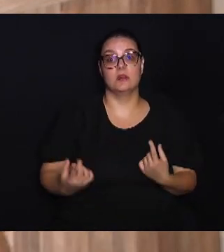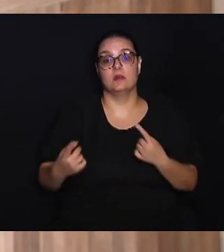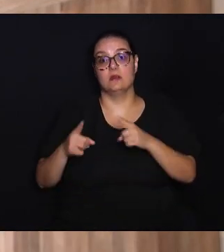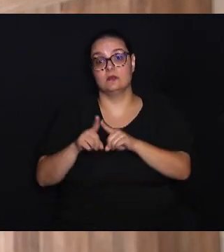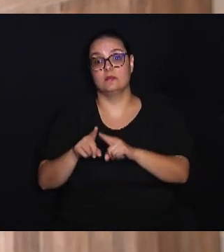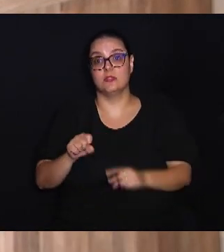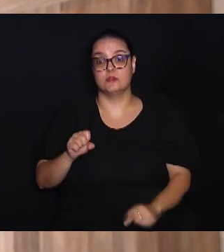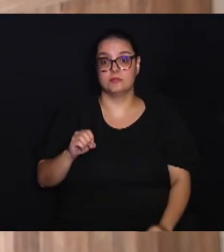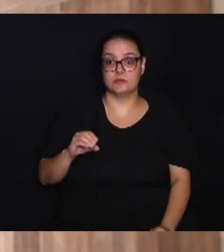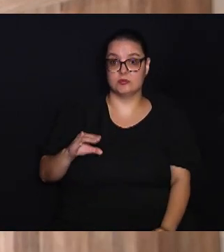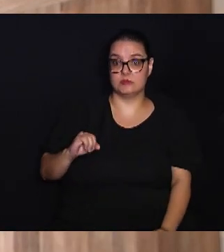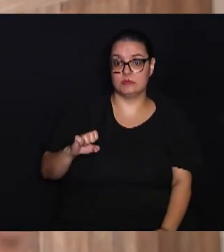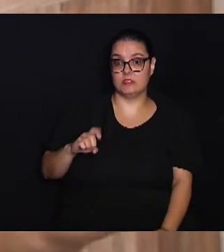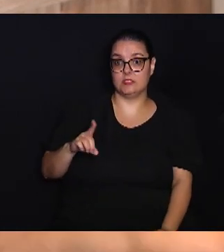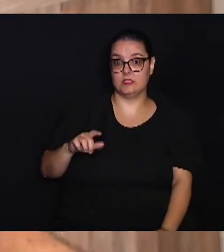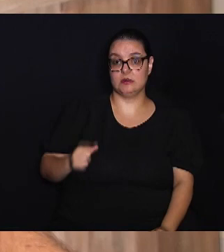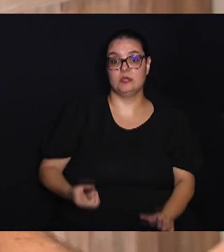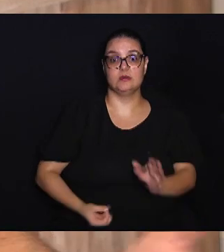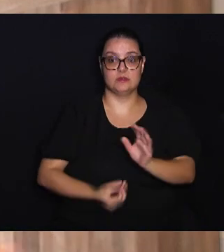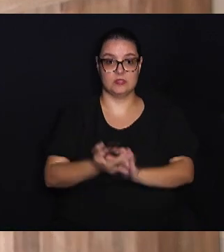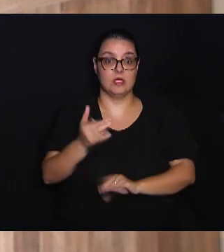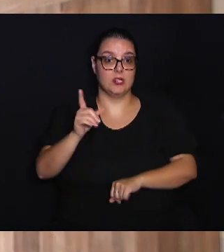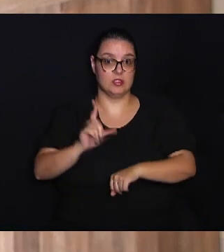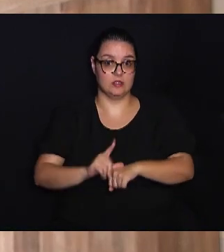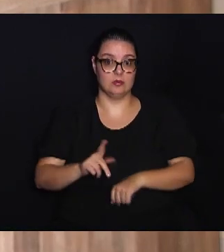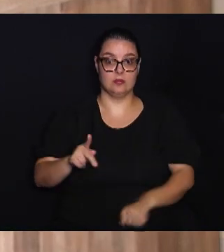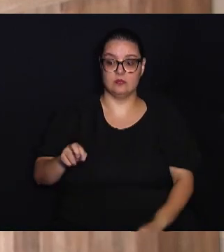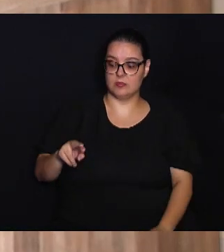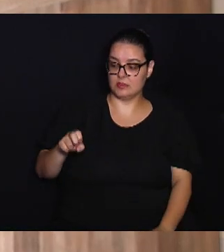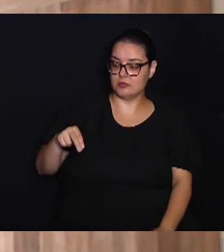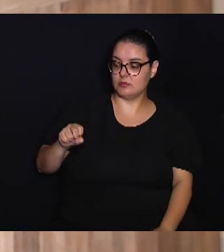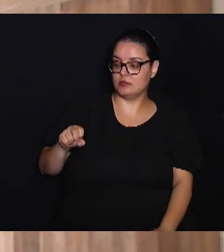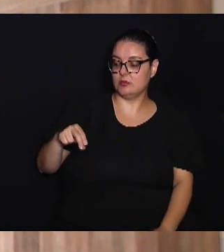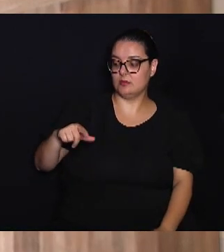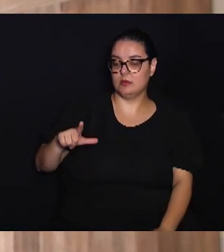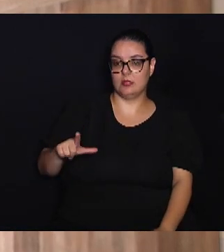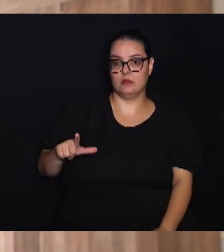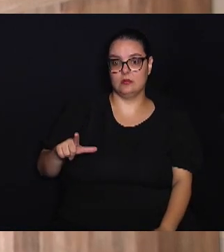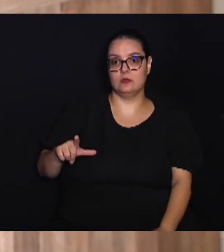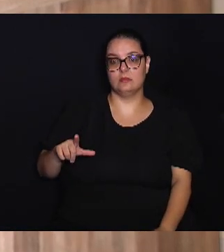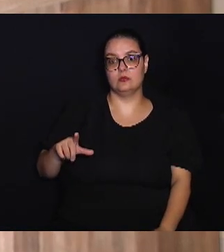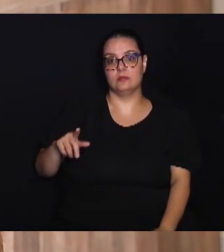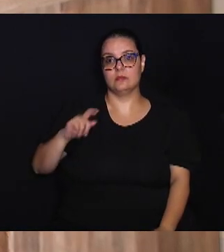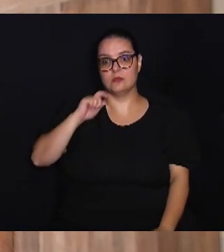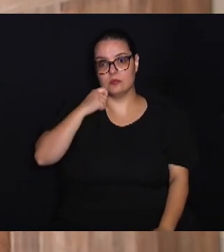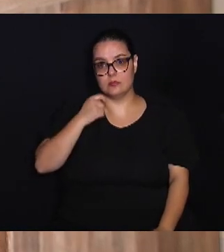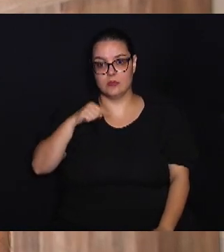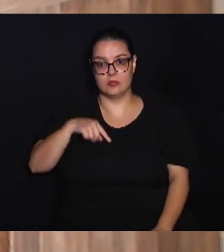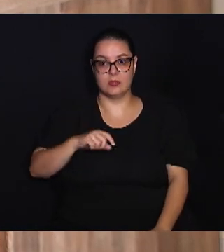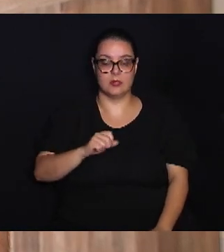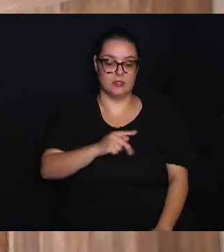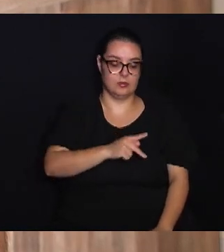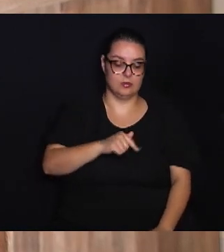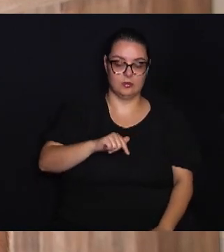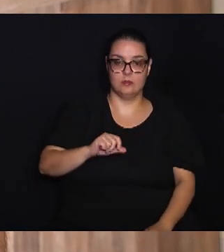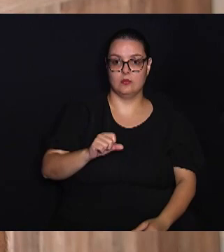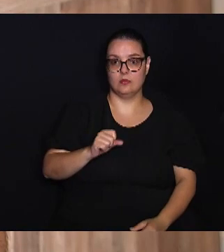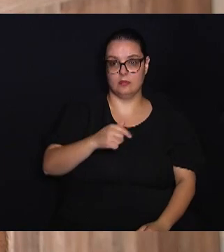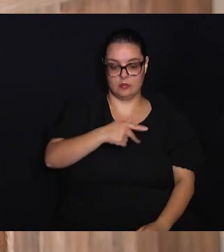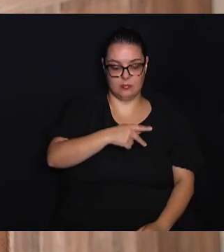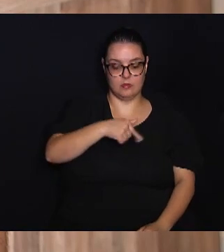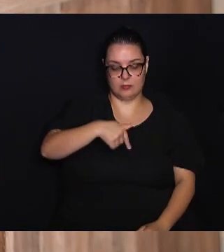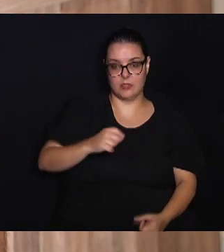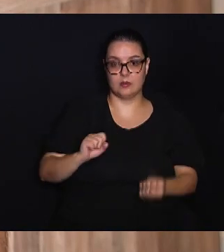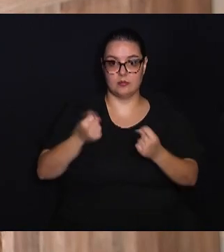se uniu Em uma sociedade e Montamos aqui o paral do Pão em o parque industrial estamos felizes pelo